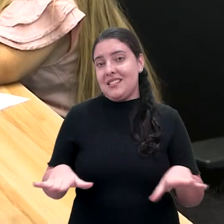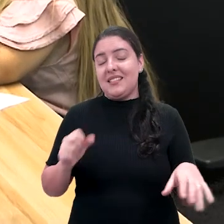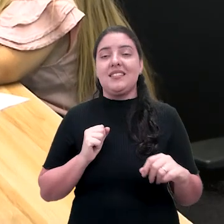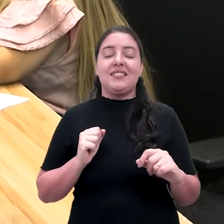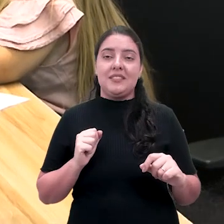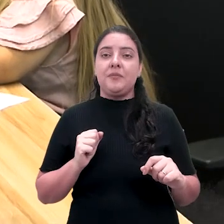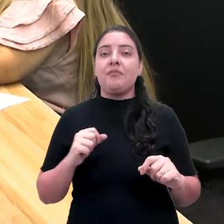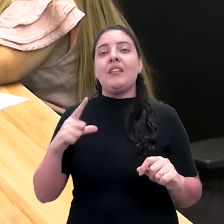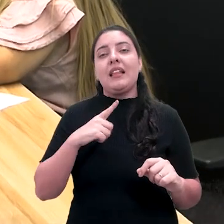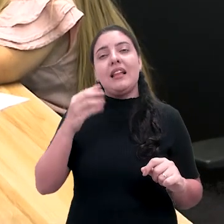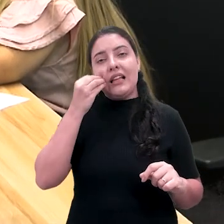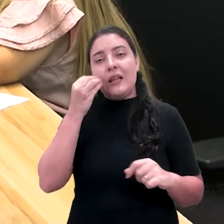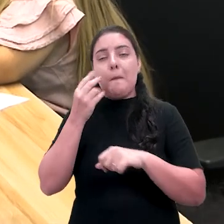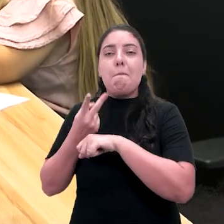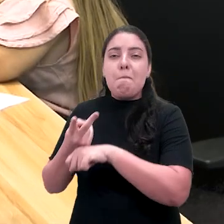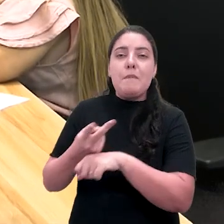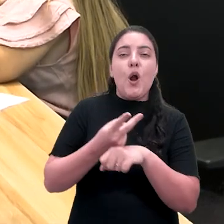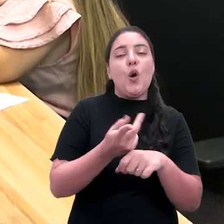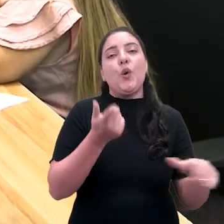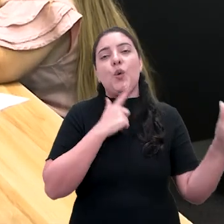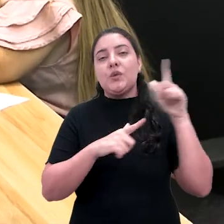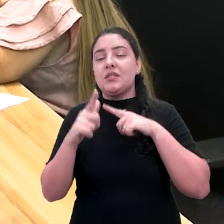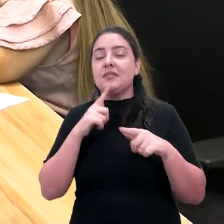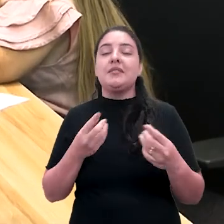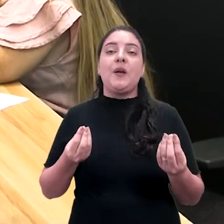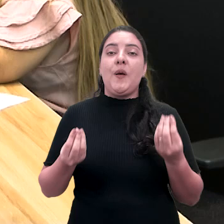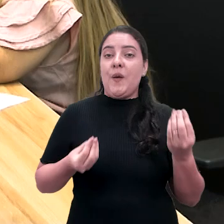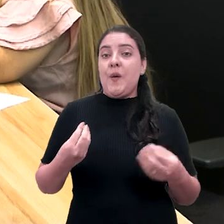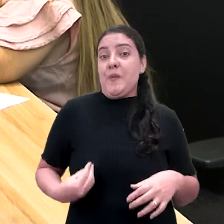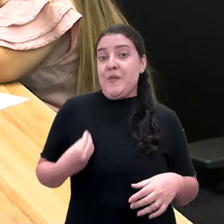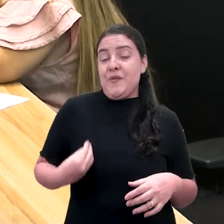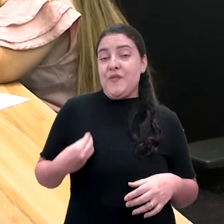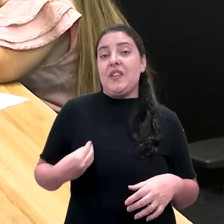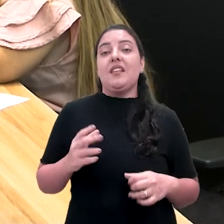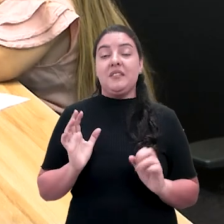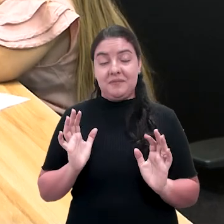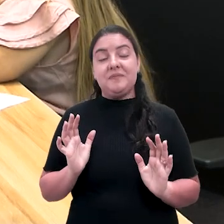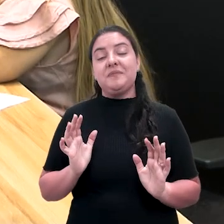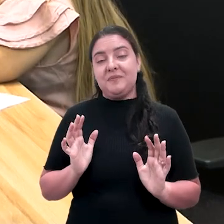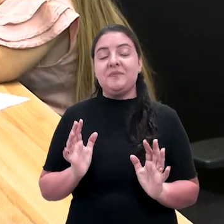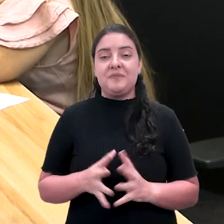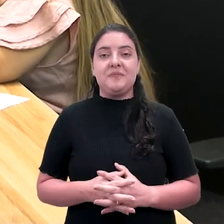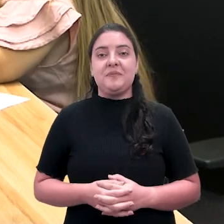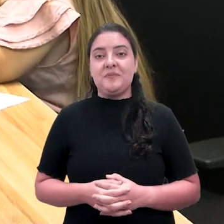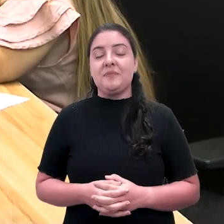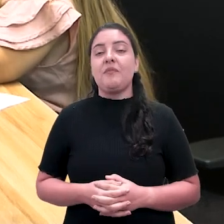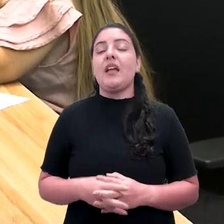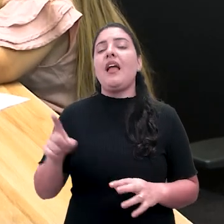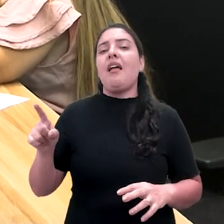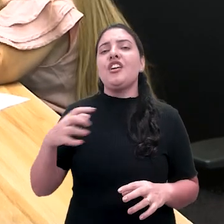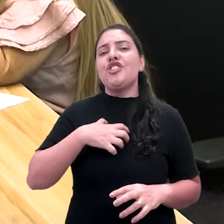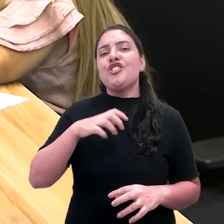vai buscando, procurando, a mais que se encaixe com o nosso estilo, né? Do nosso jeito. Verdade. Aquele